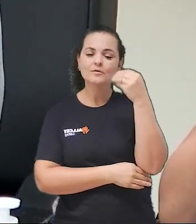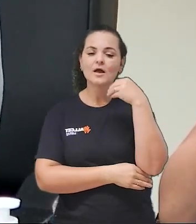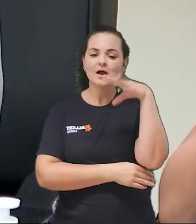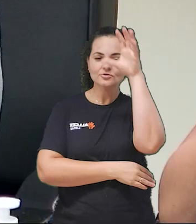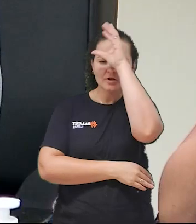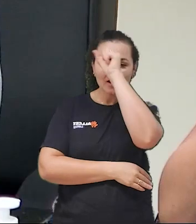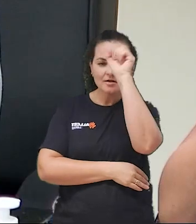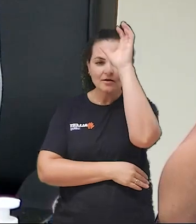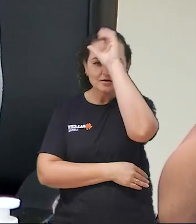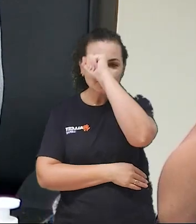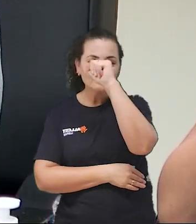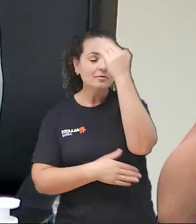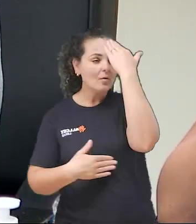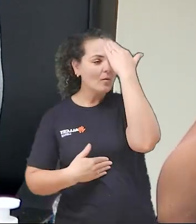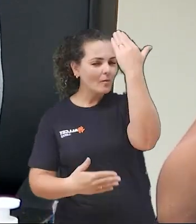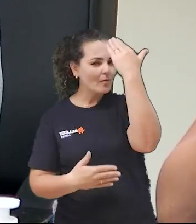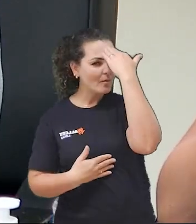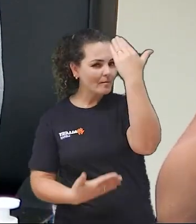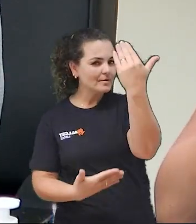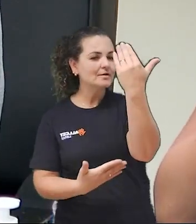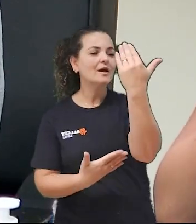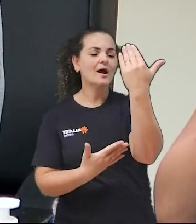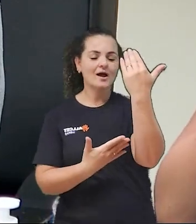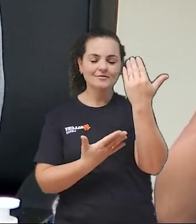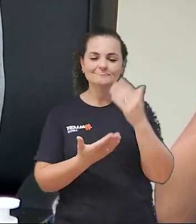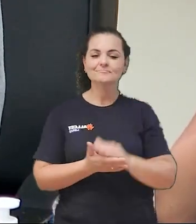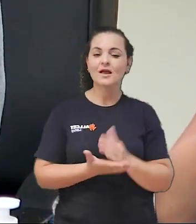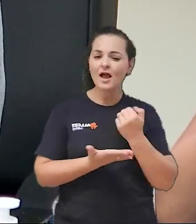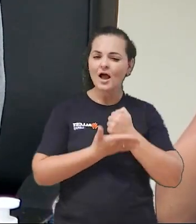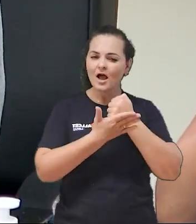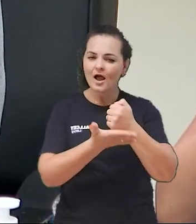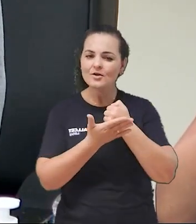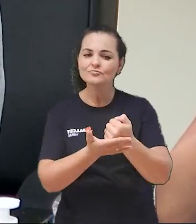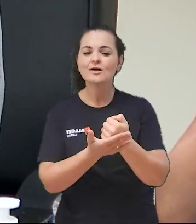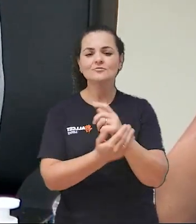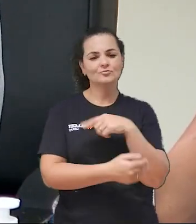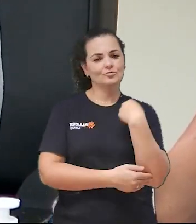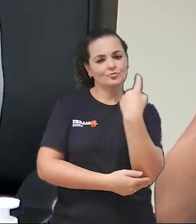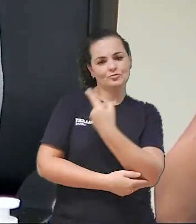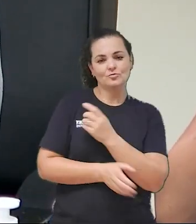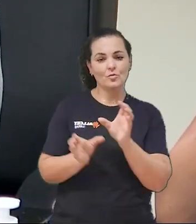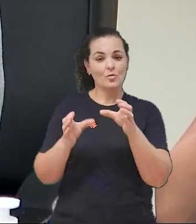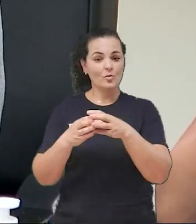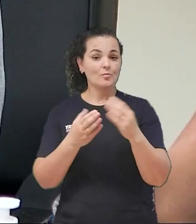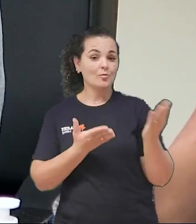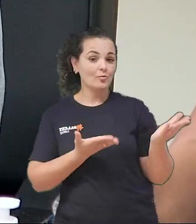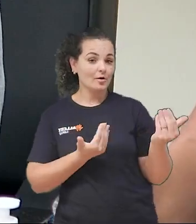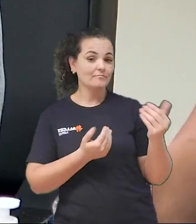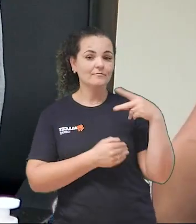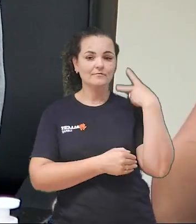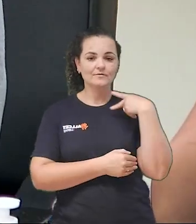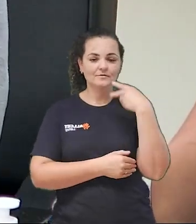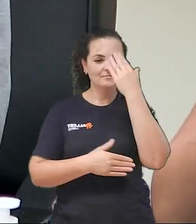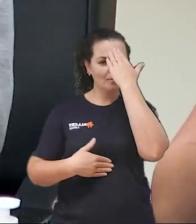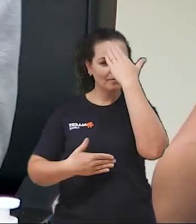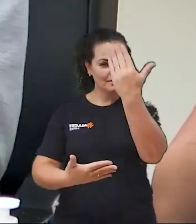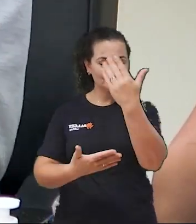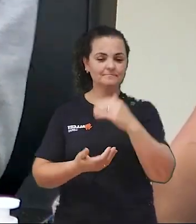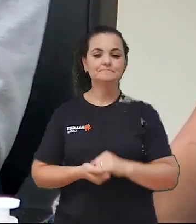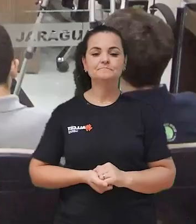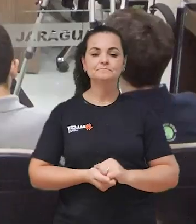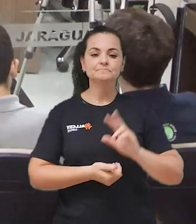sem exceção tiveram a oportunidade de aprendizado então obrigada por isso e obrigada também por todo o investimento que você tem tido em nós